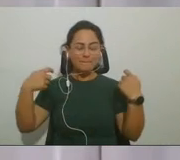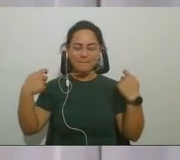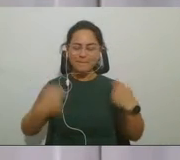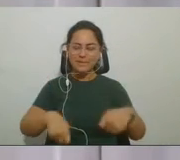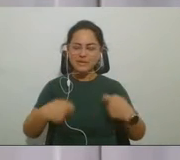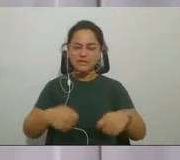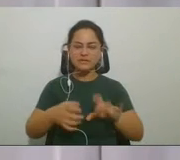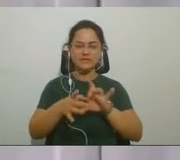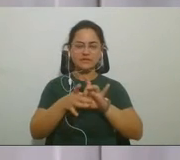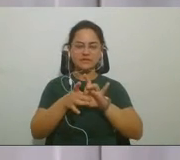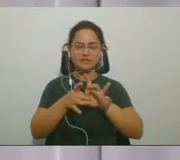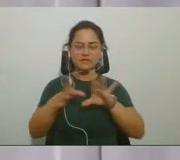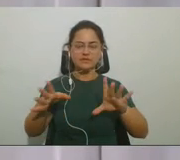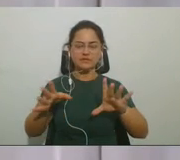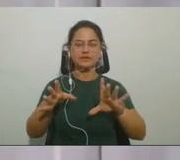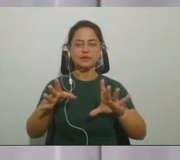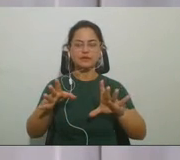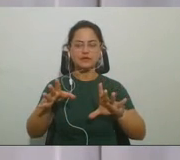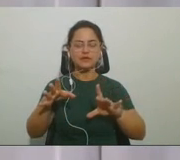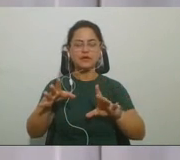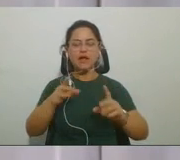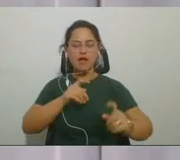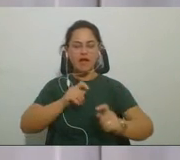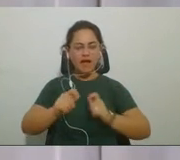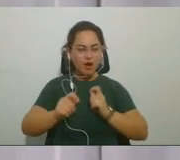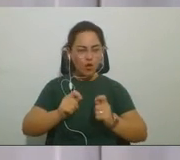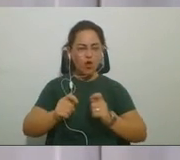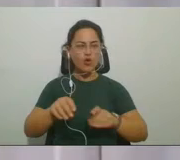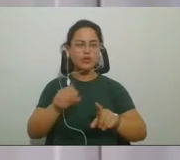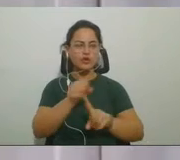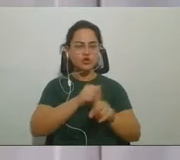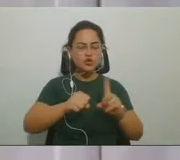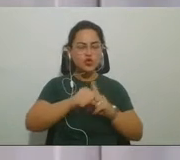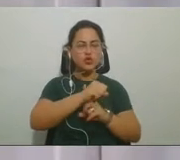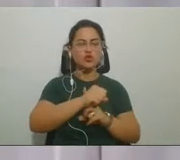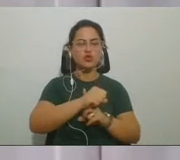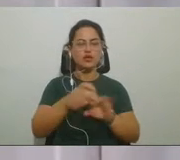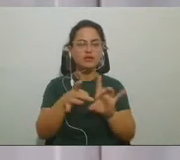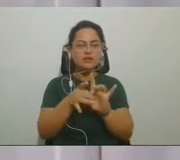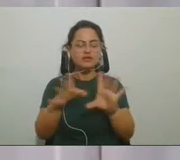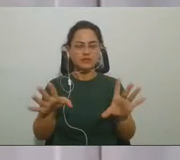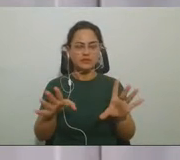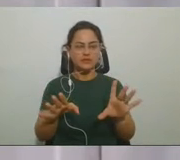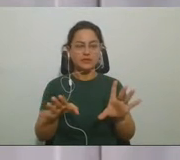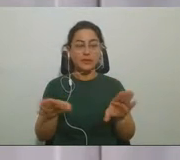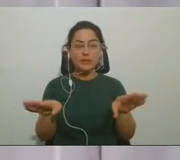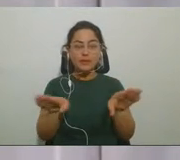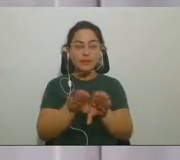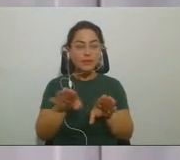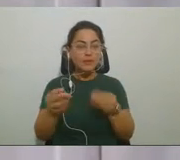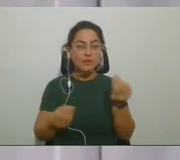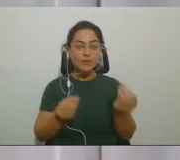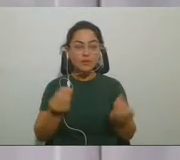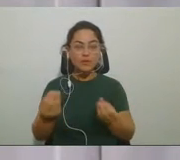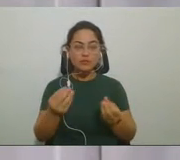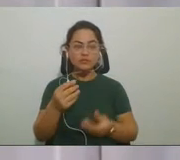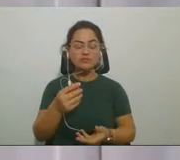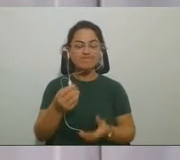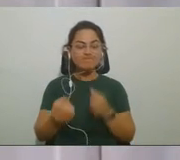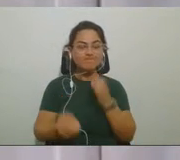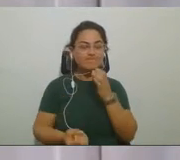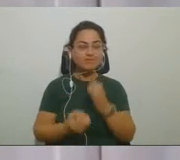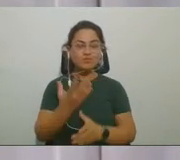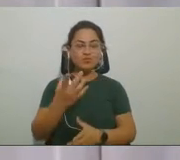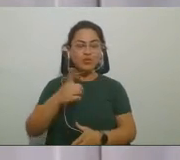de nossos países. Como poderia passar por alto o surgimento das